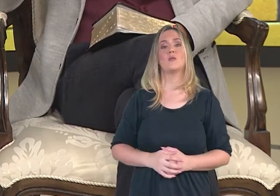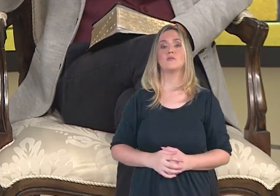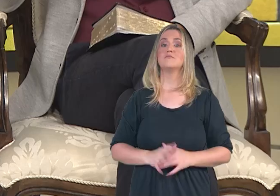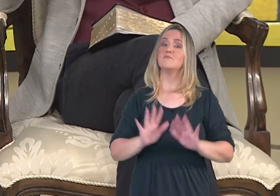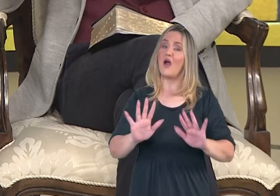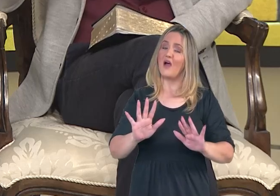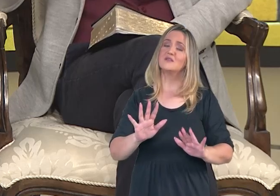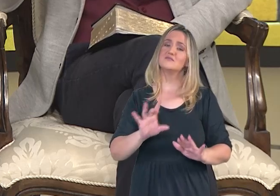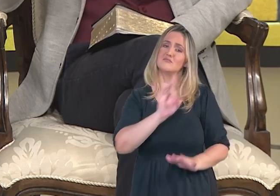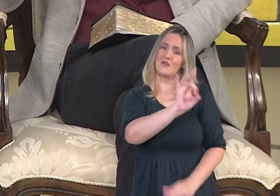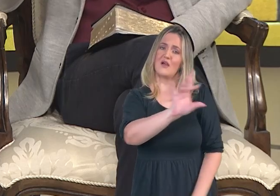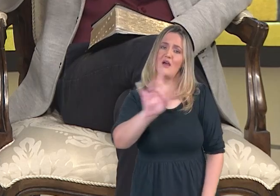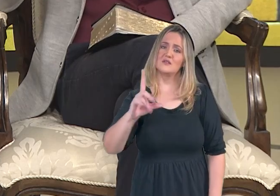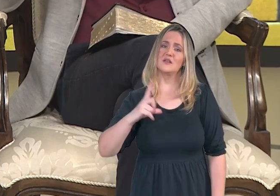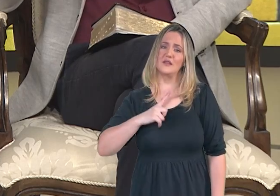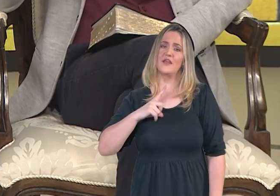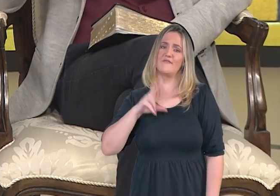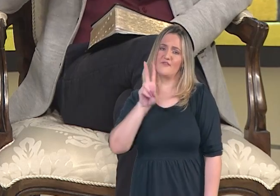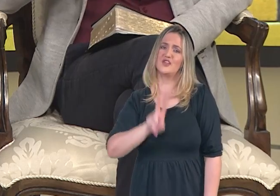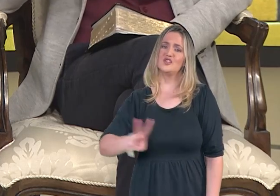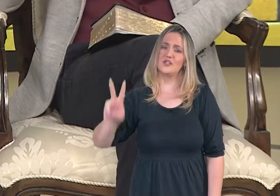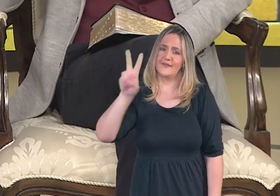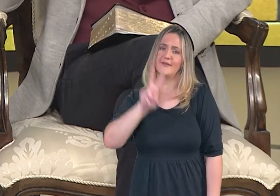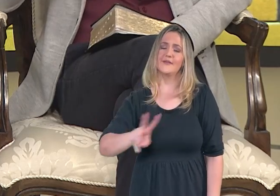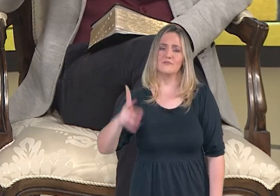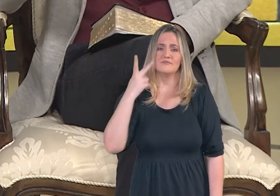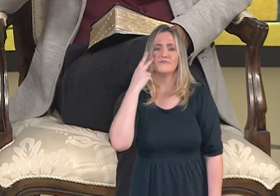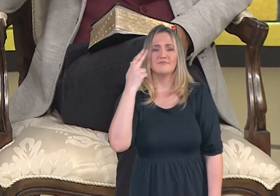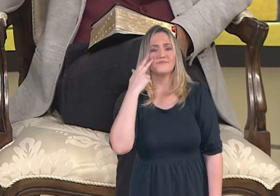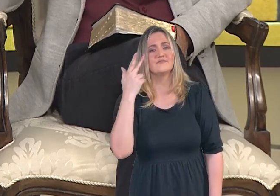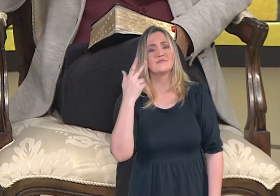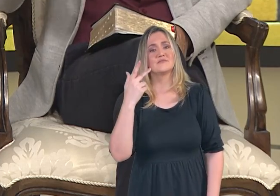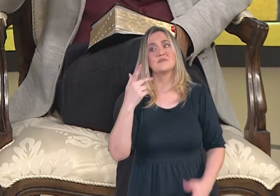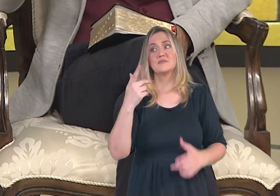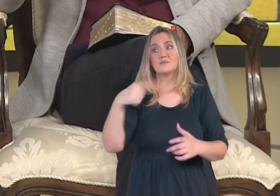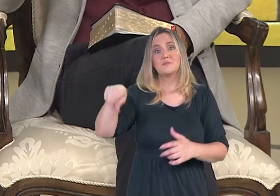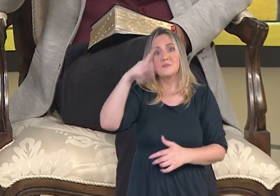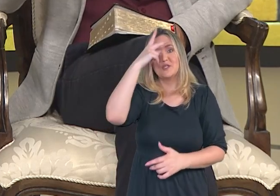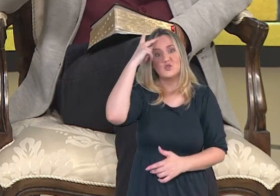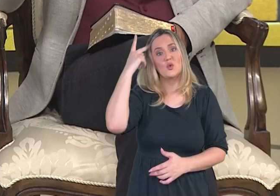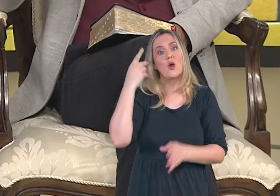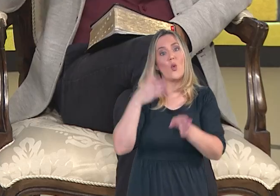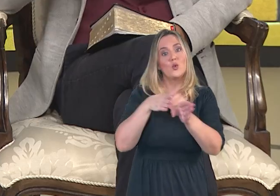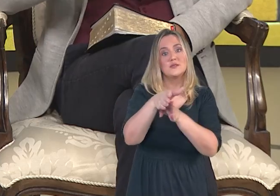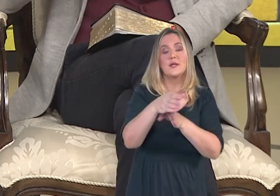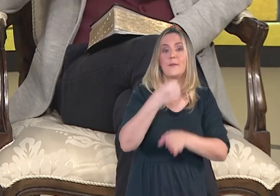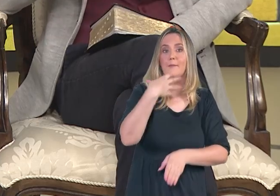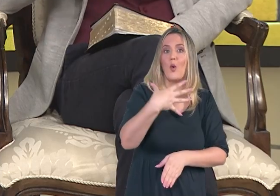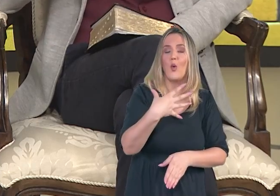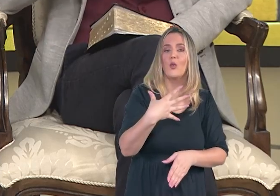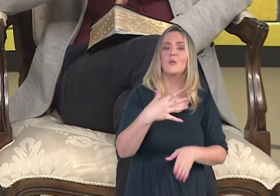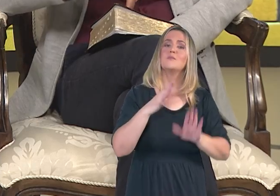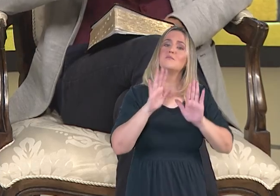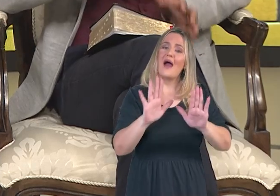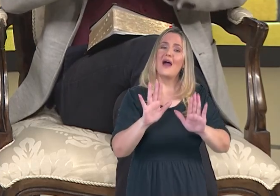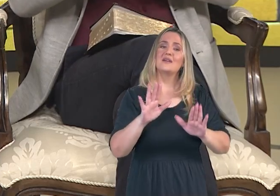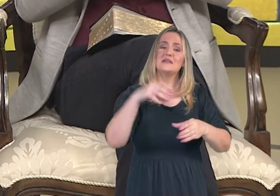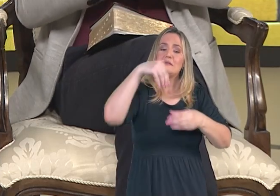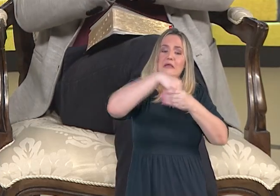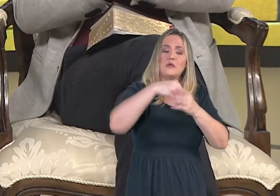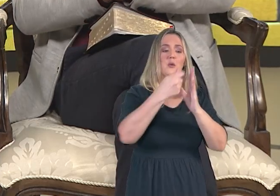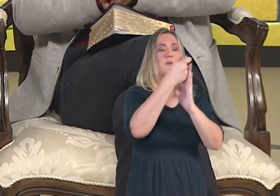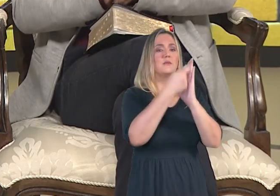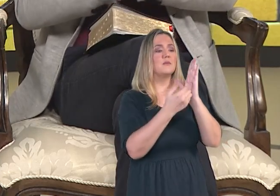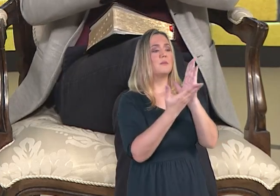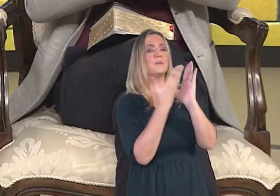regime vegetariano seja um estilo de vida indicado em muitos casos por muitos especialistas, no caso específico de Daniel, não